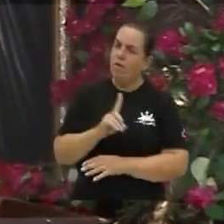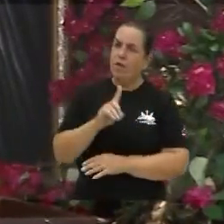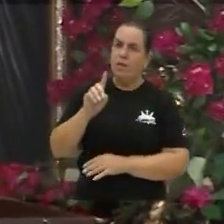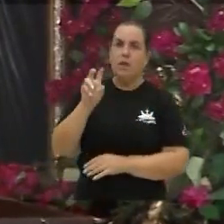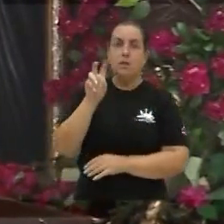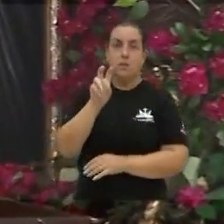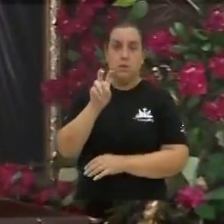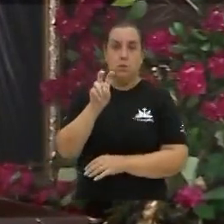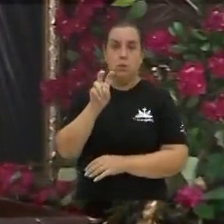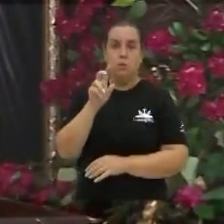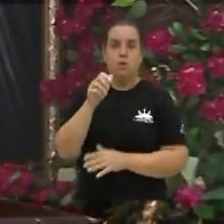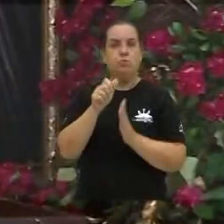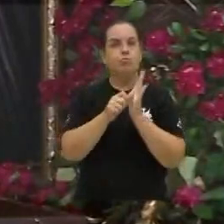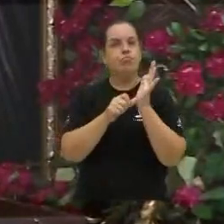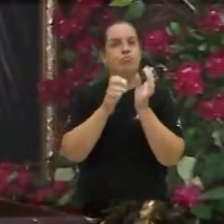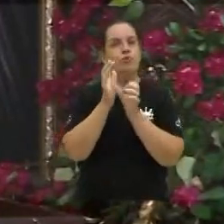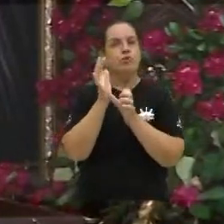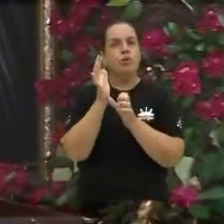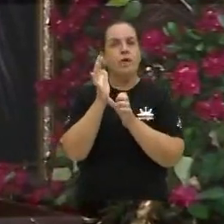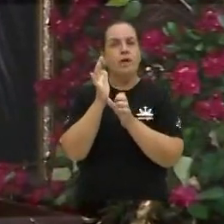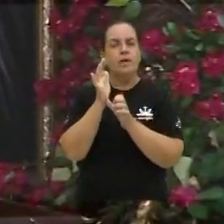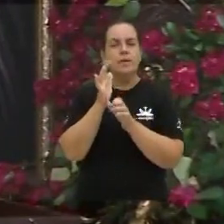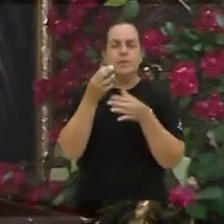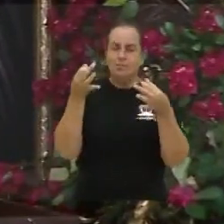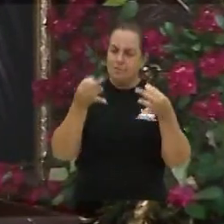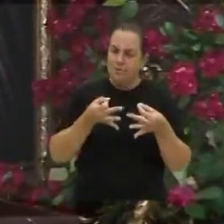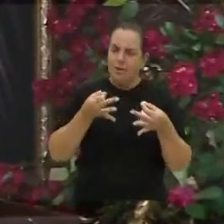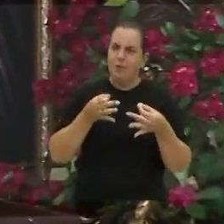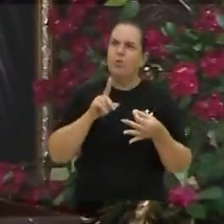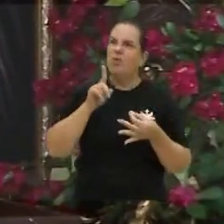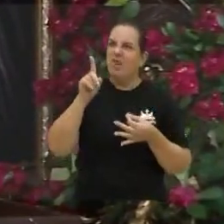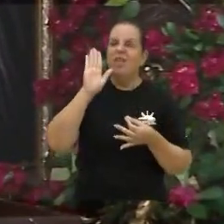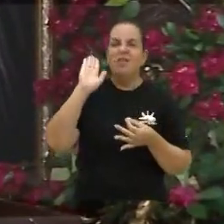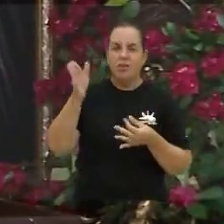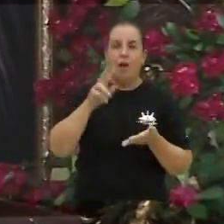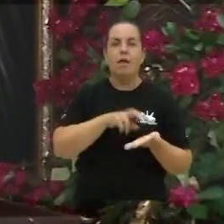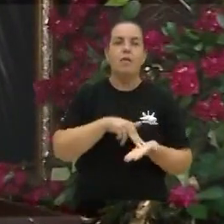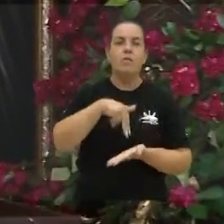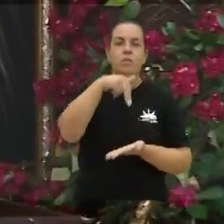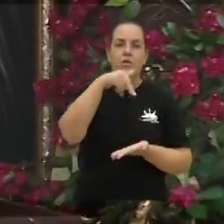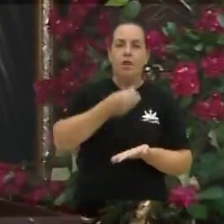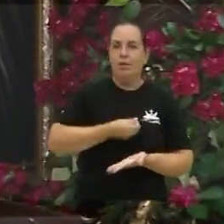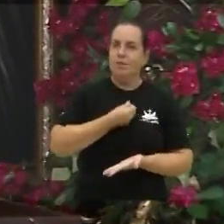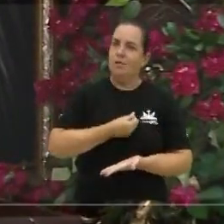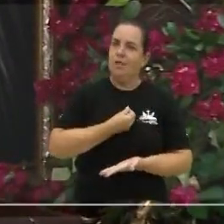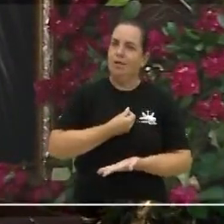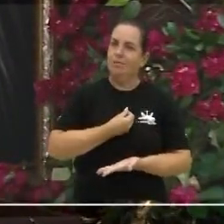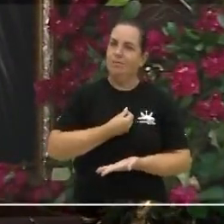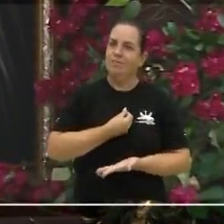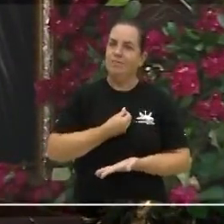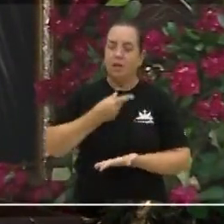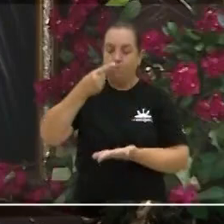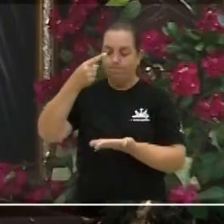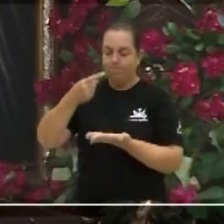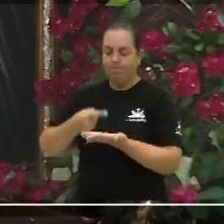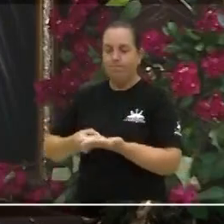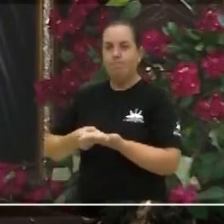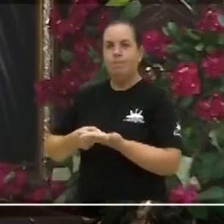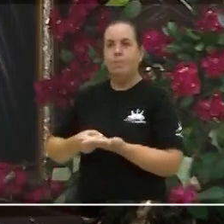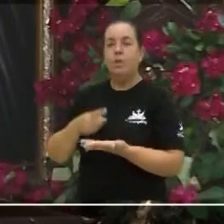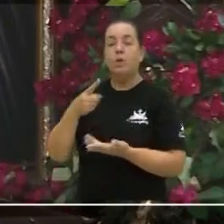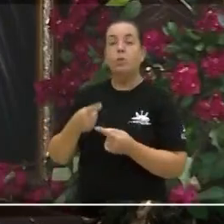cinco chagas. A certeza do ressuscitado é comprovada por uma